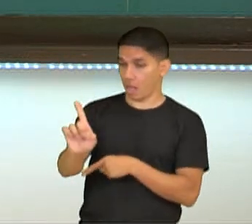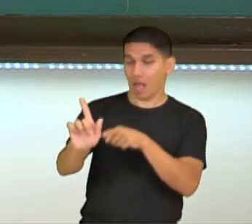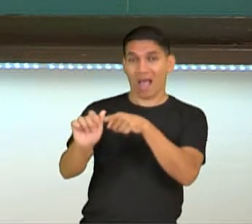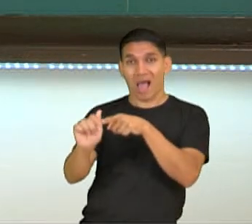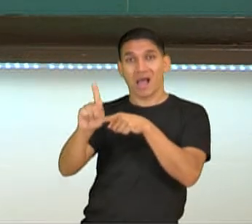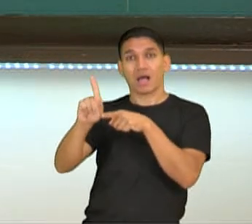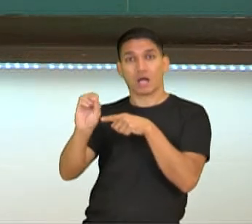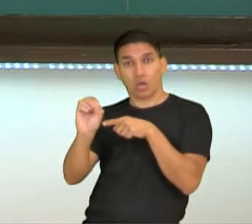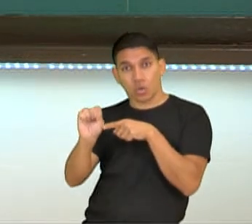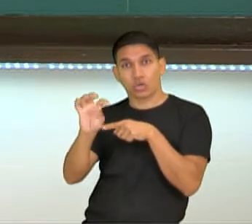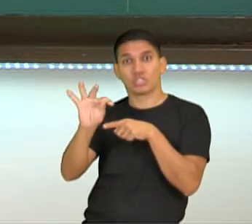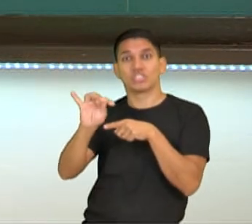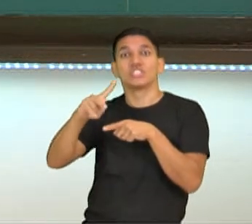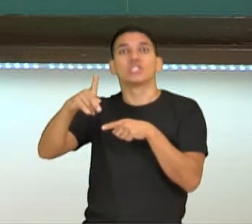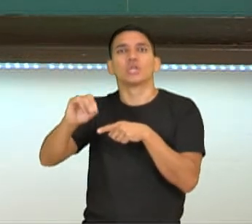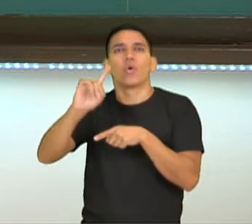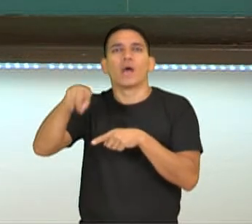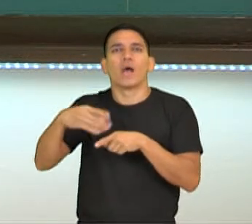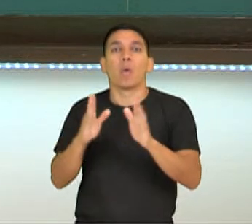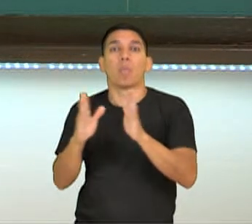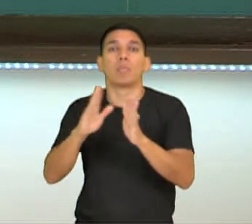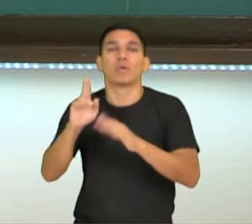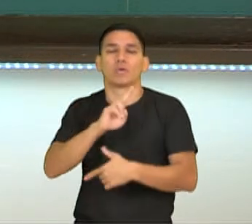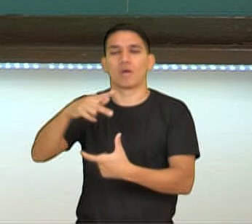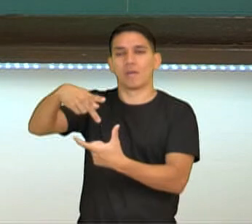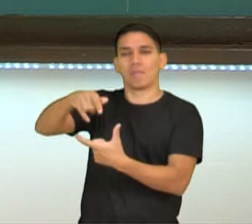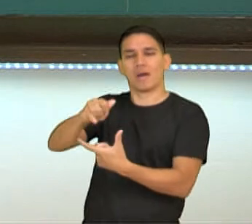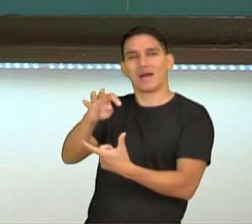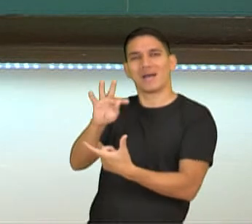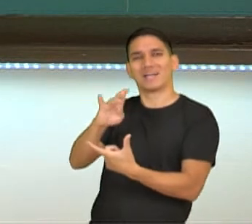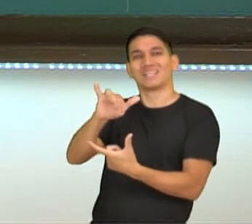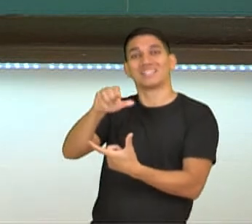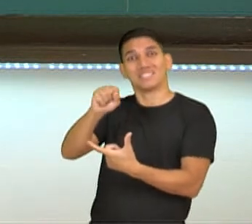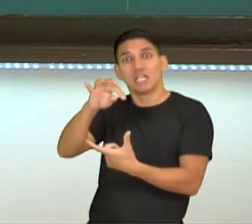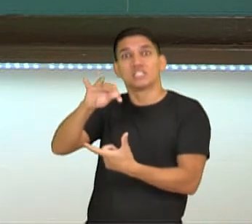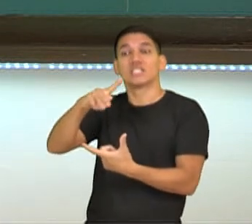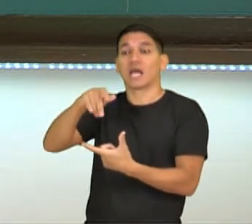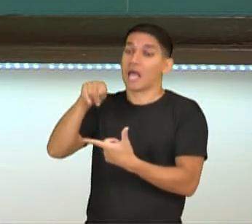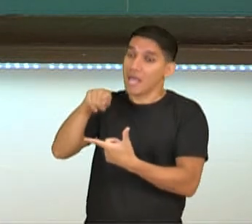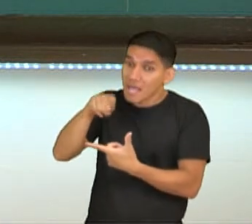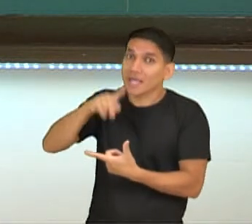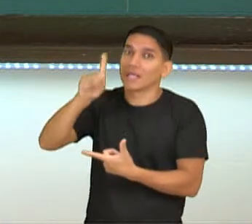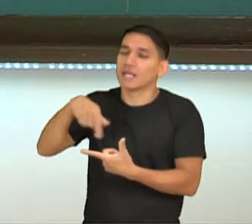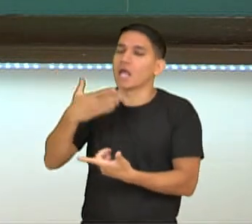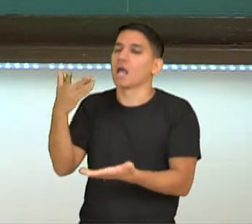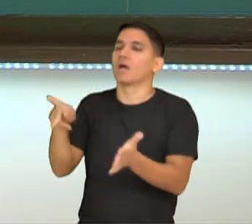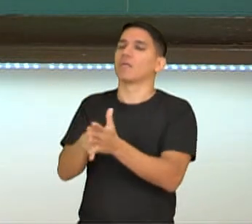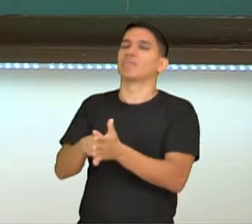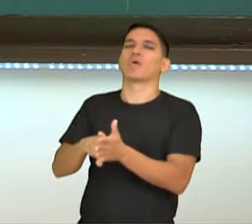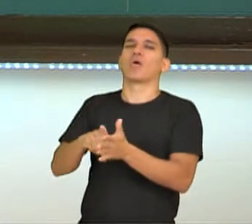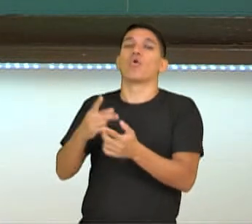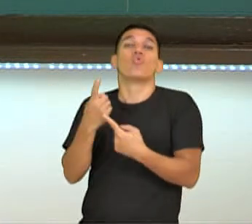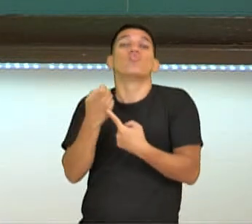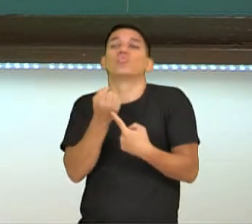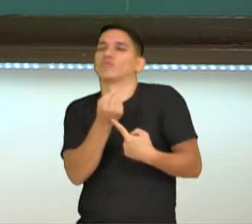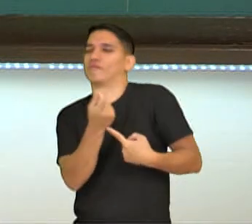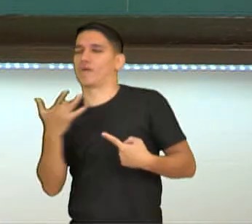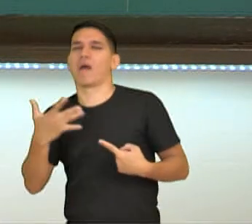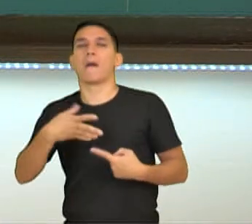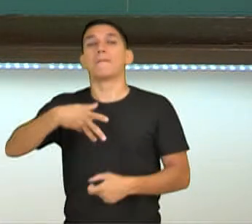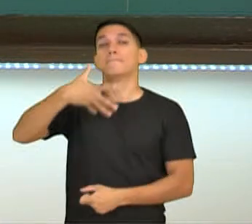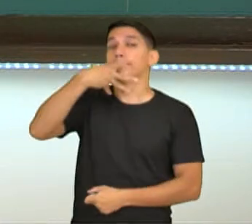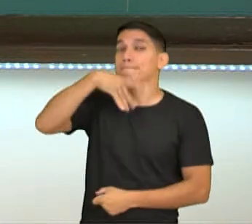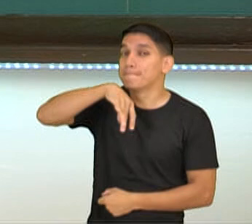chamado patrística, e ele vai ser considerado um dos pais da igreja, ou seja, aquele que vai